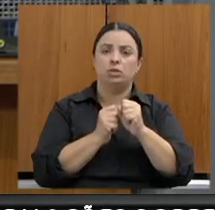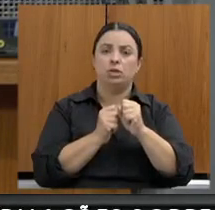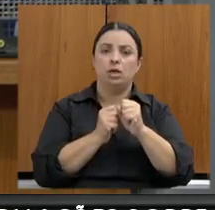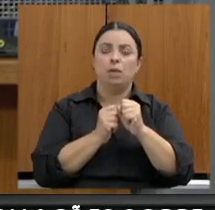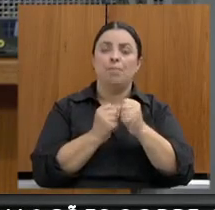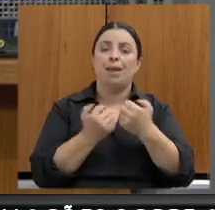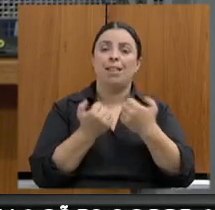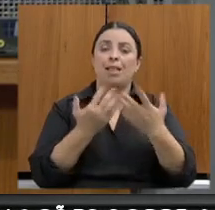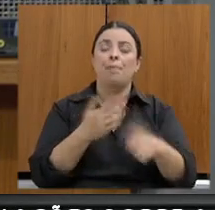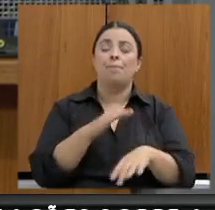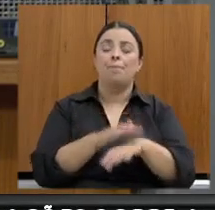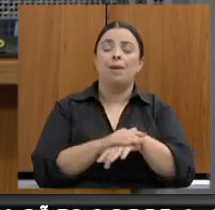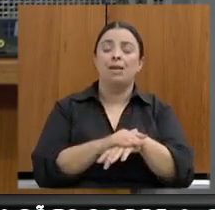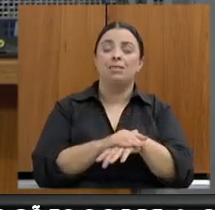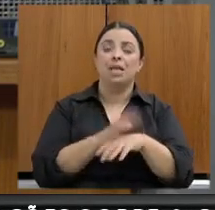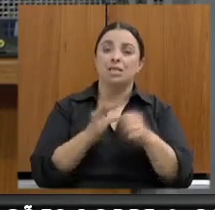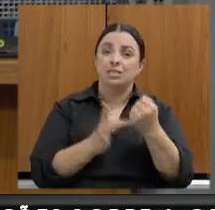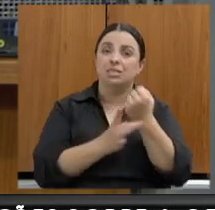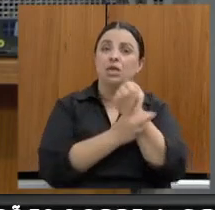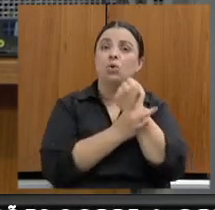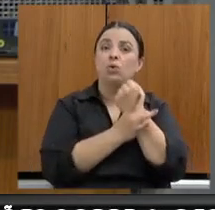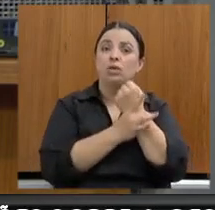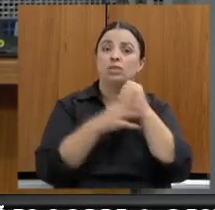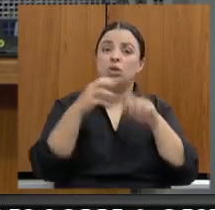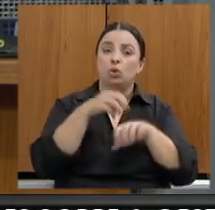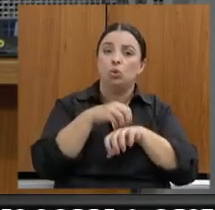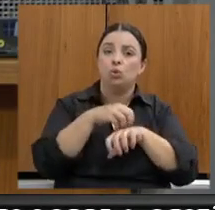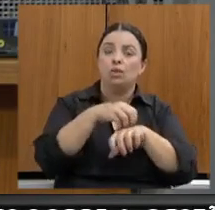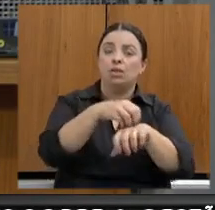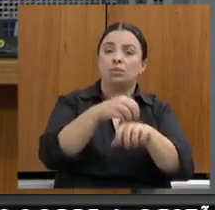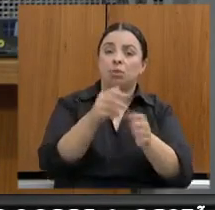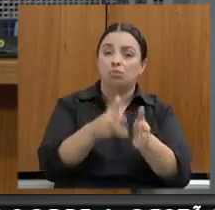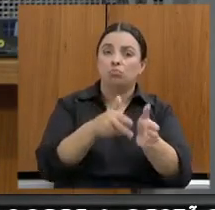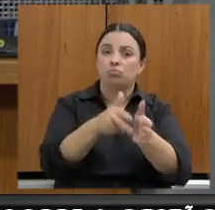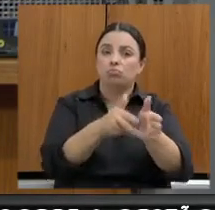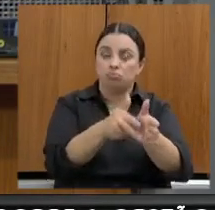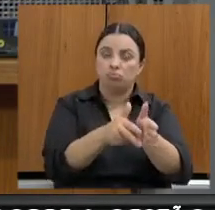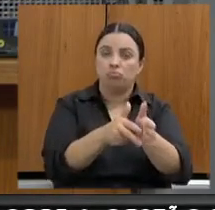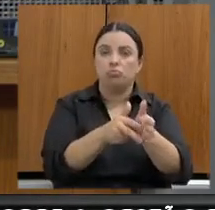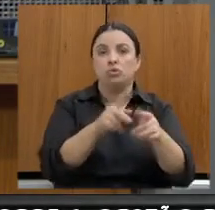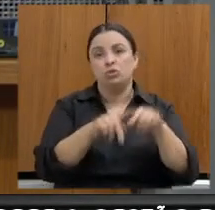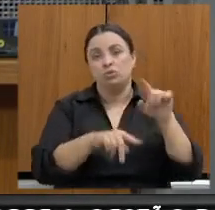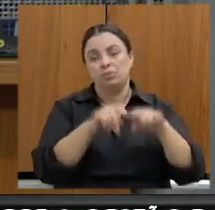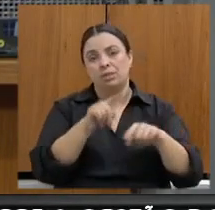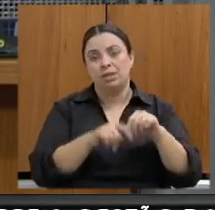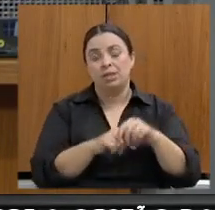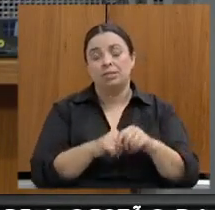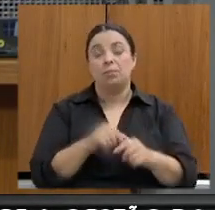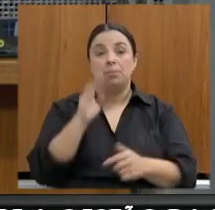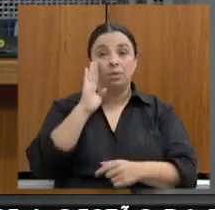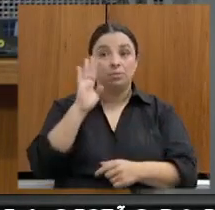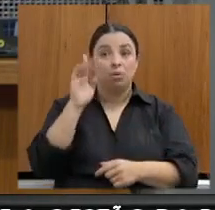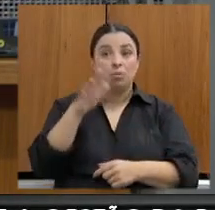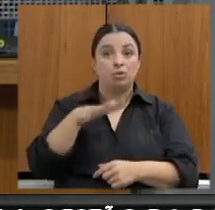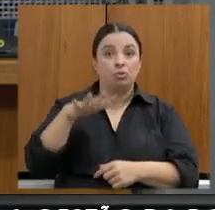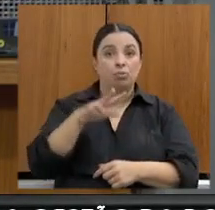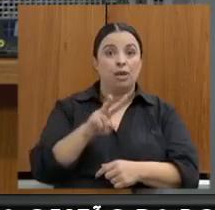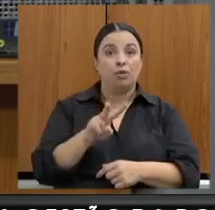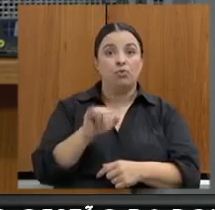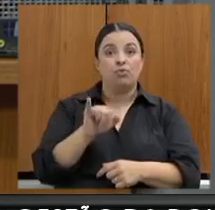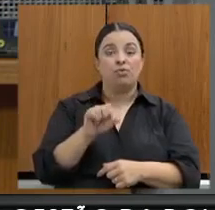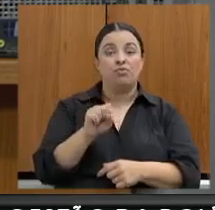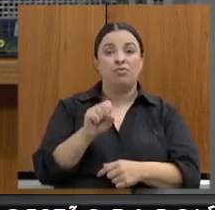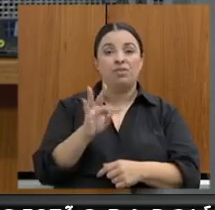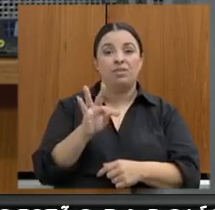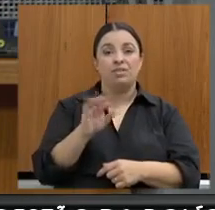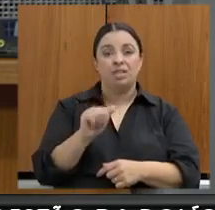Ferroviário de cargas especialmente aqui na região do Vista Alegre Belo Horizonte né reconhecer que o papel do 5º